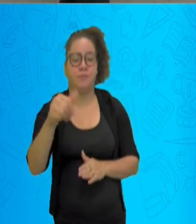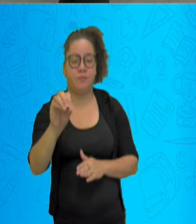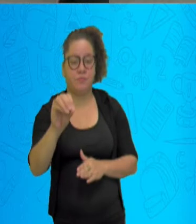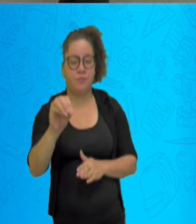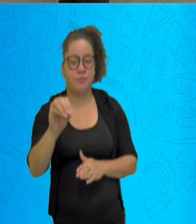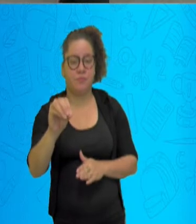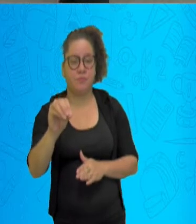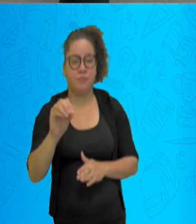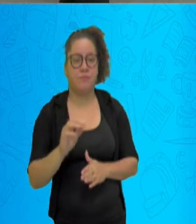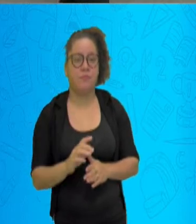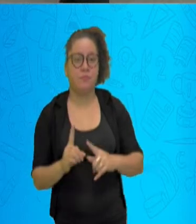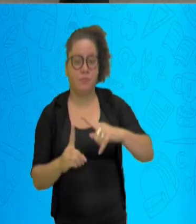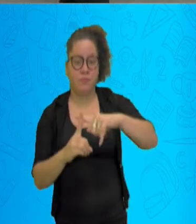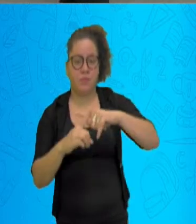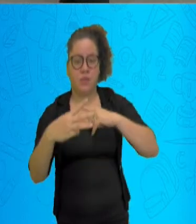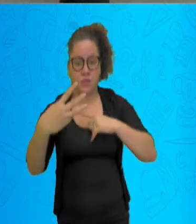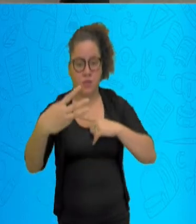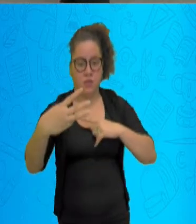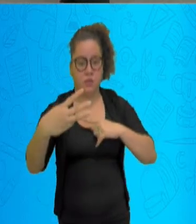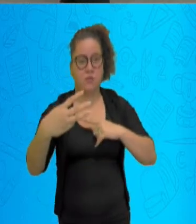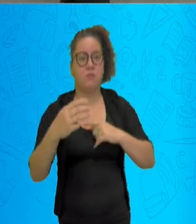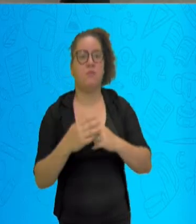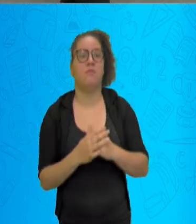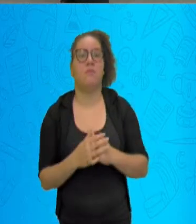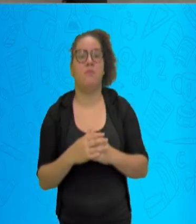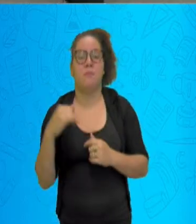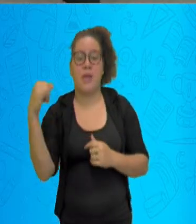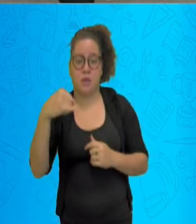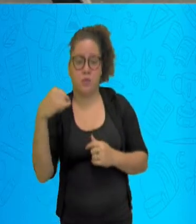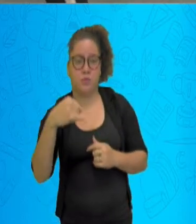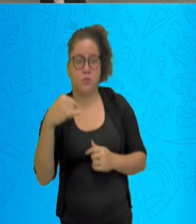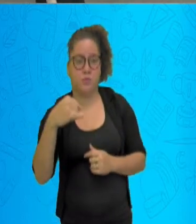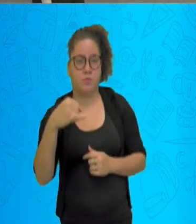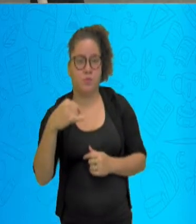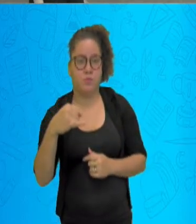10 mais 3